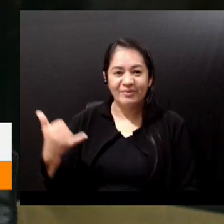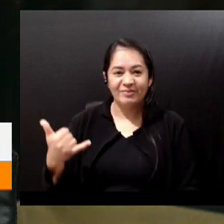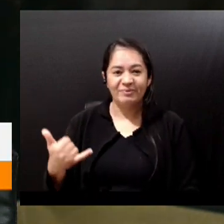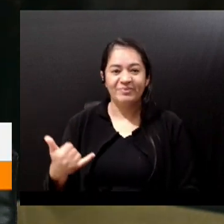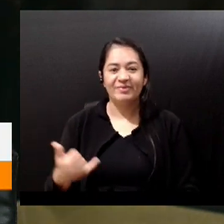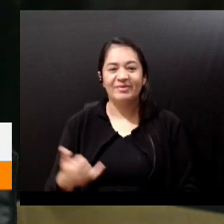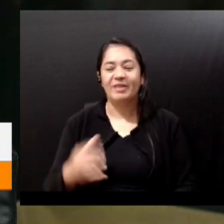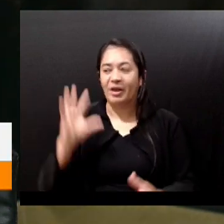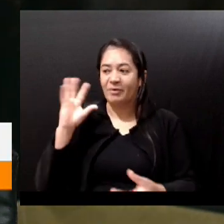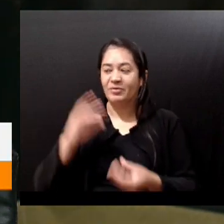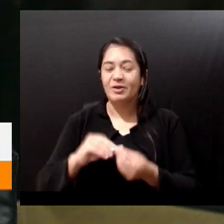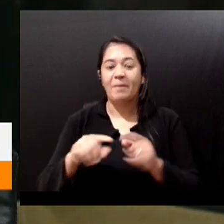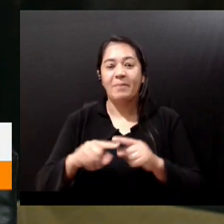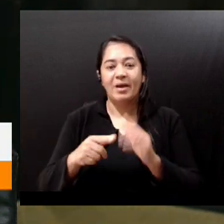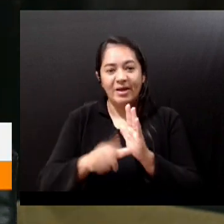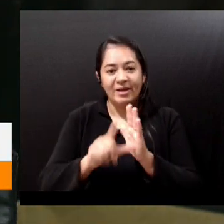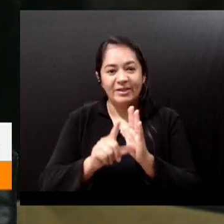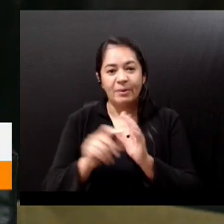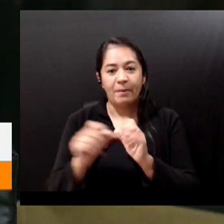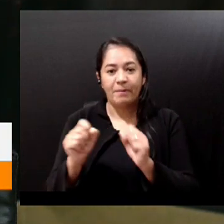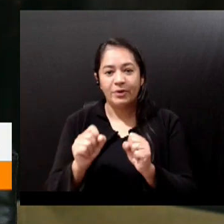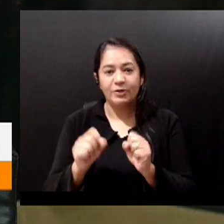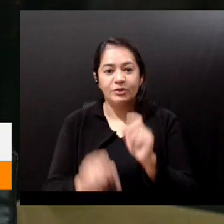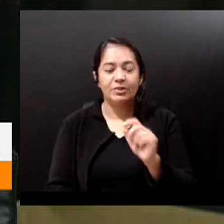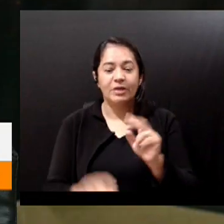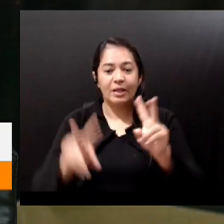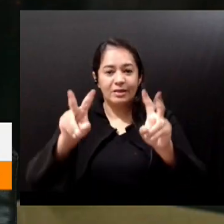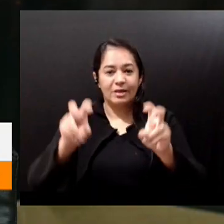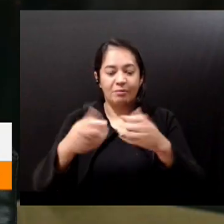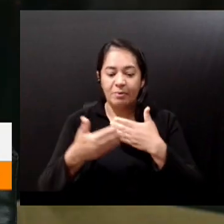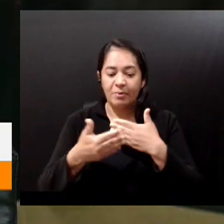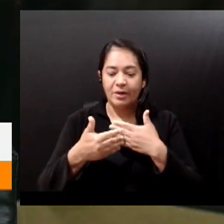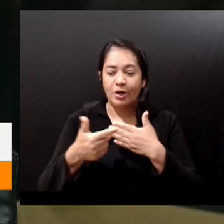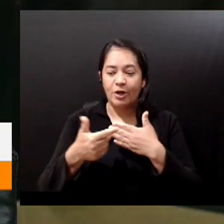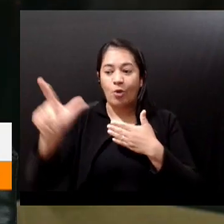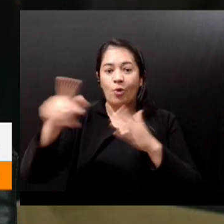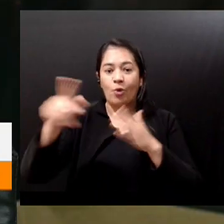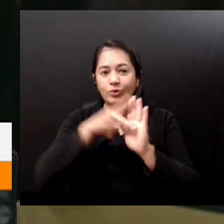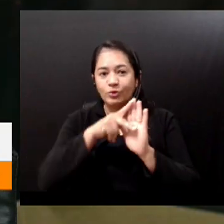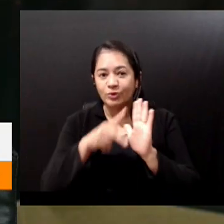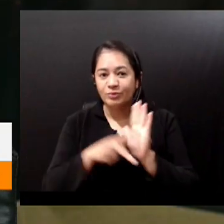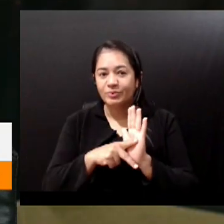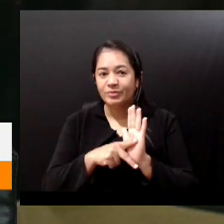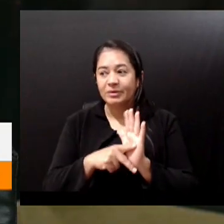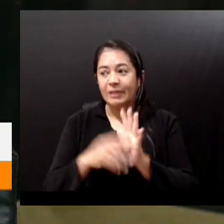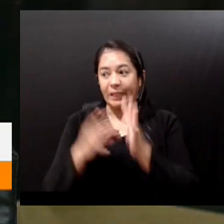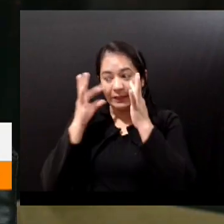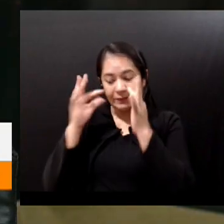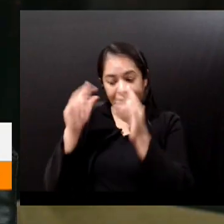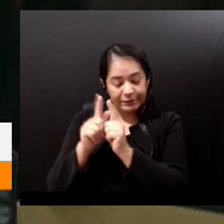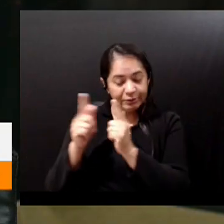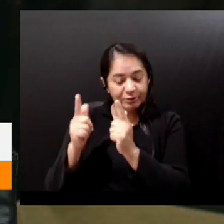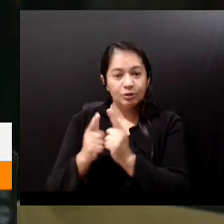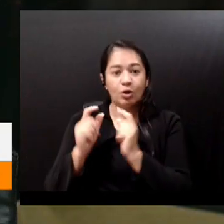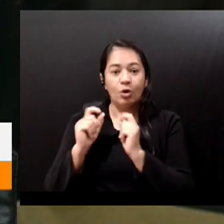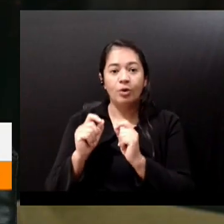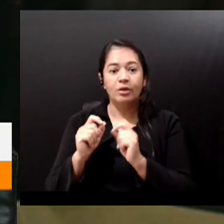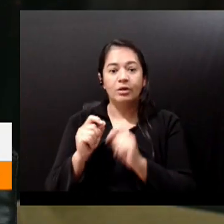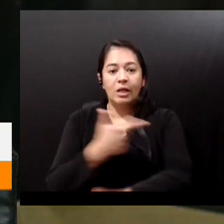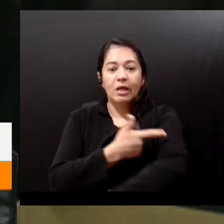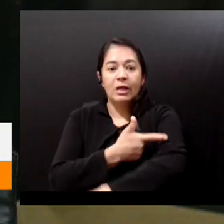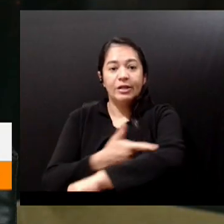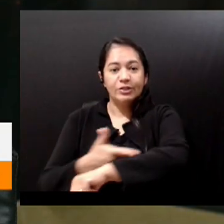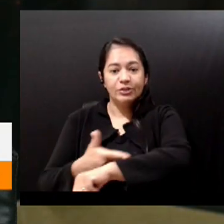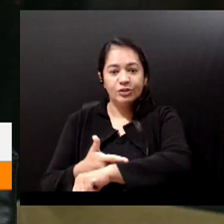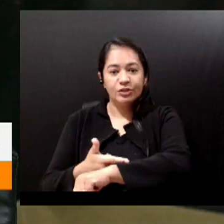isso aí, de repente, pode ser até tema para um próximo programa. Atenção aí, produção, questão de etiqueta, né? Esse negócio da gente atender